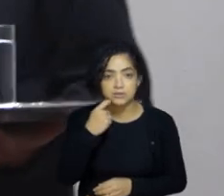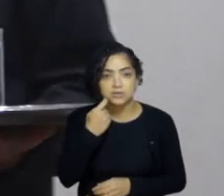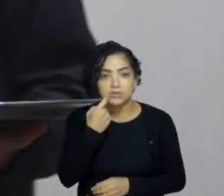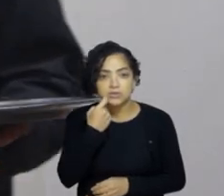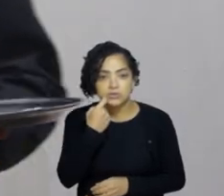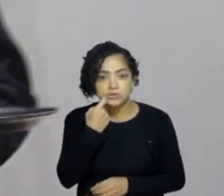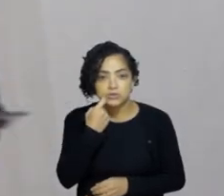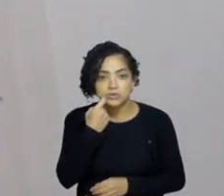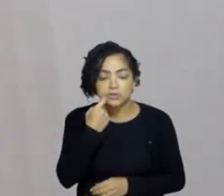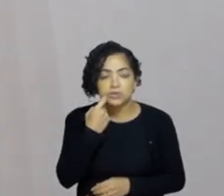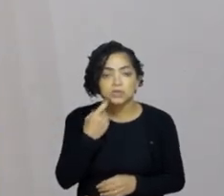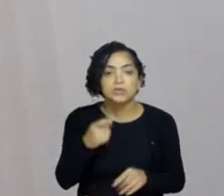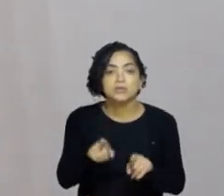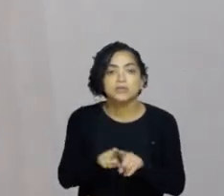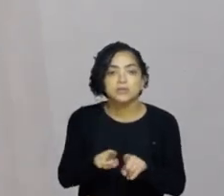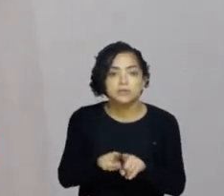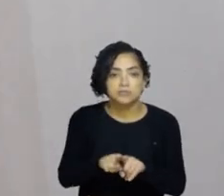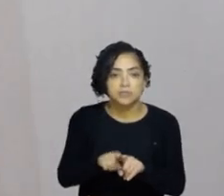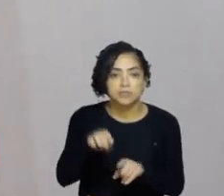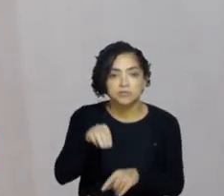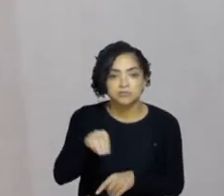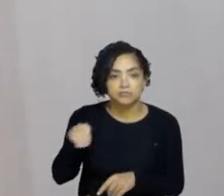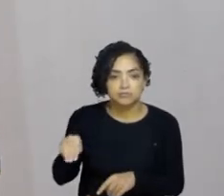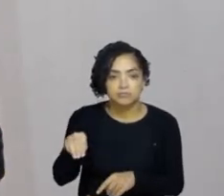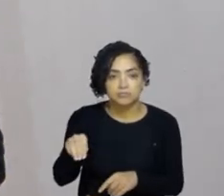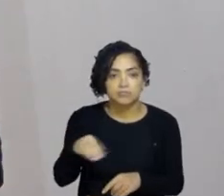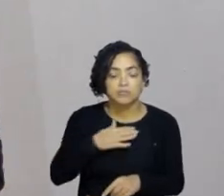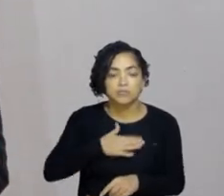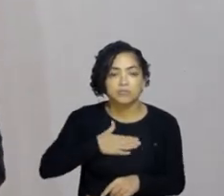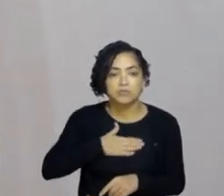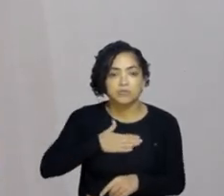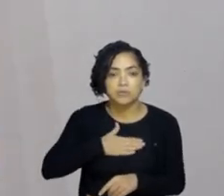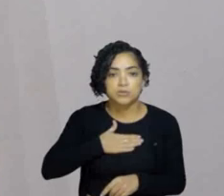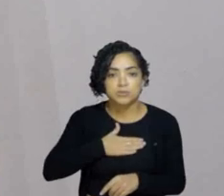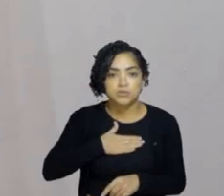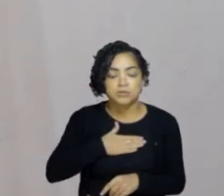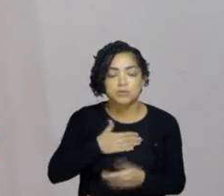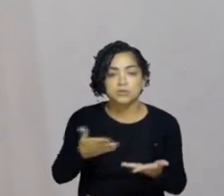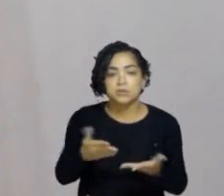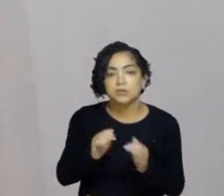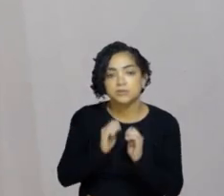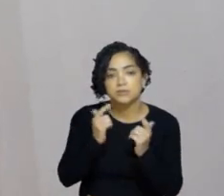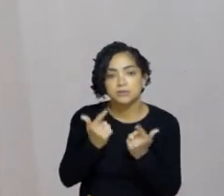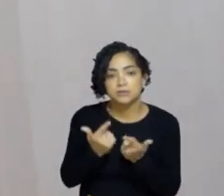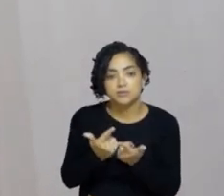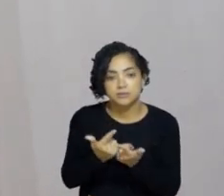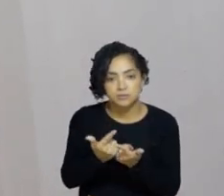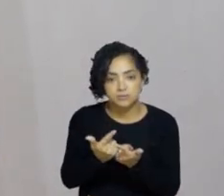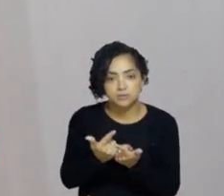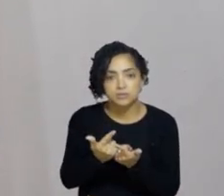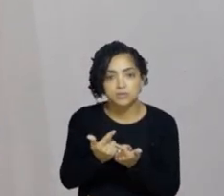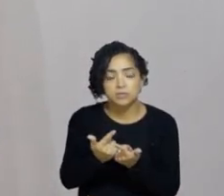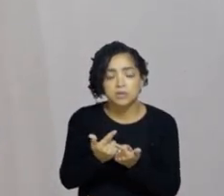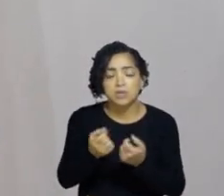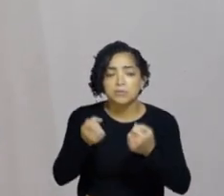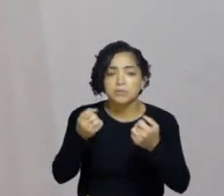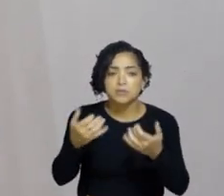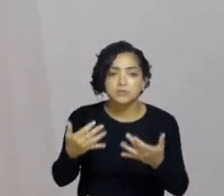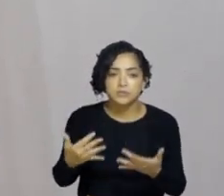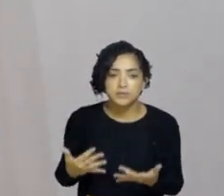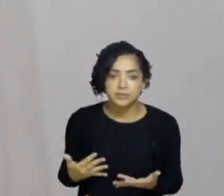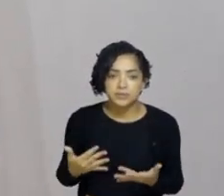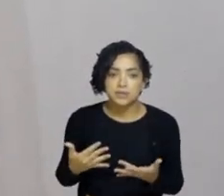também Mário Mota. É um prazer imenso estar aqui na Assembleia Legislativa para falar um pouco da